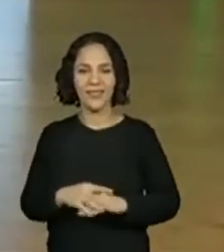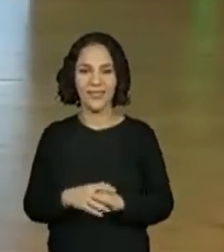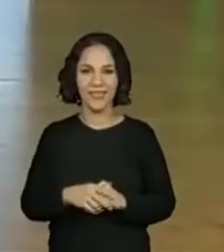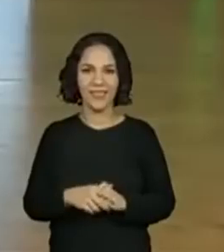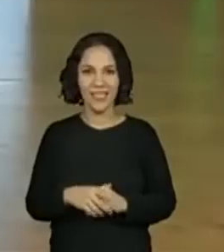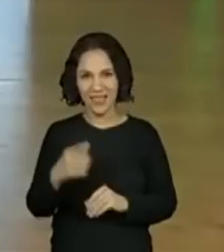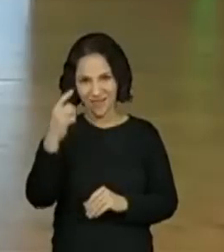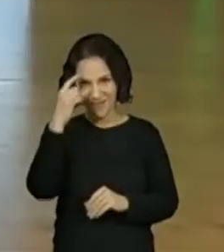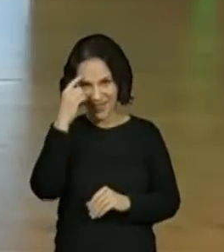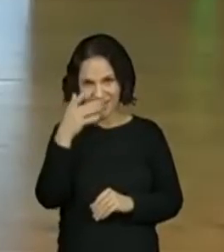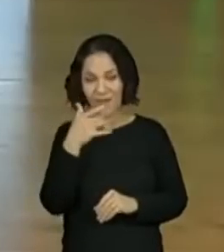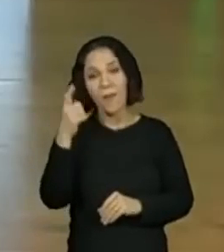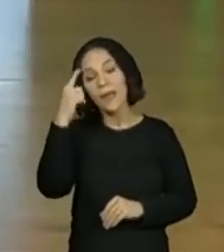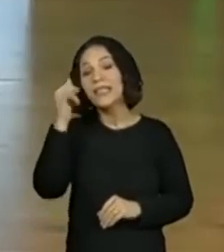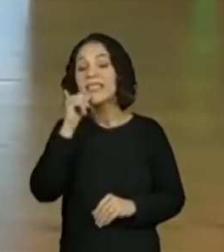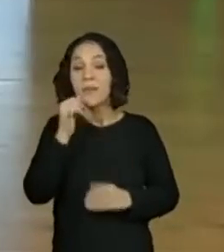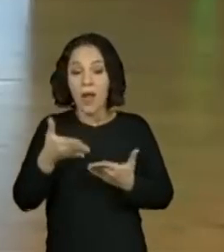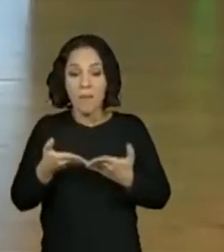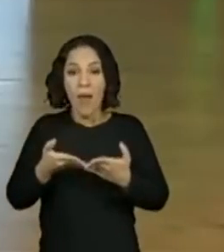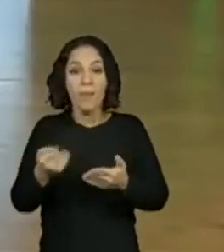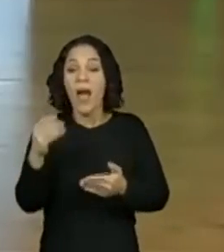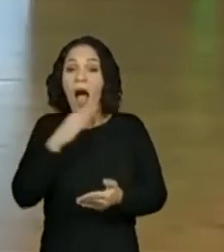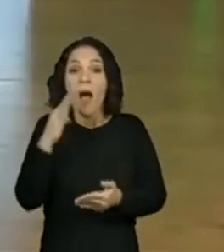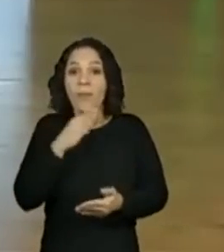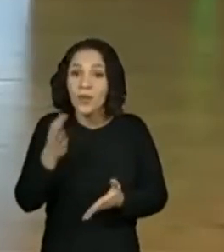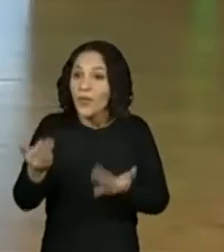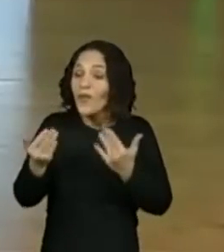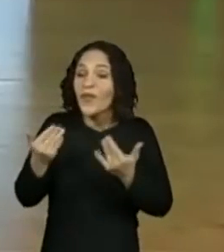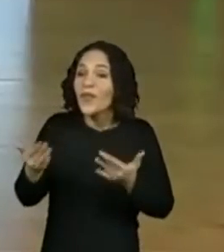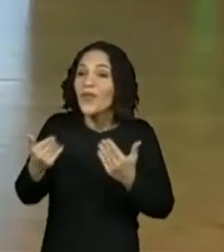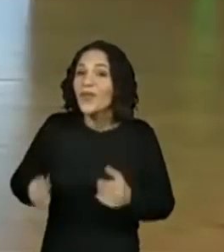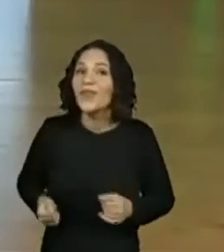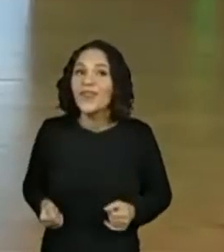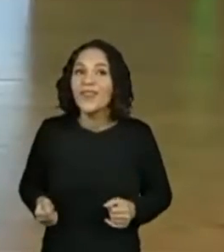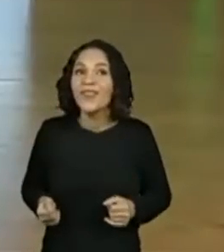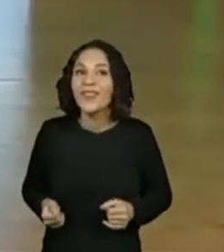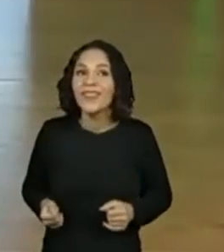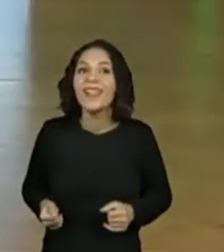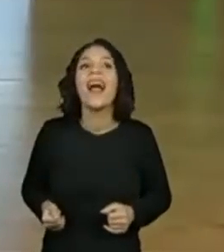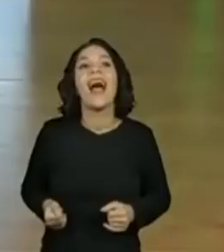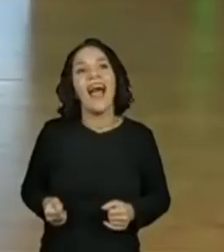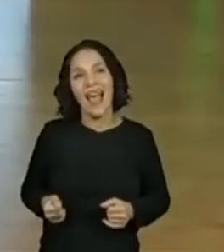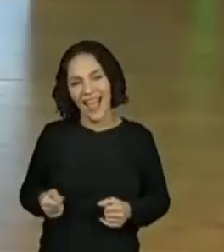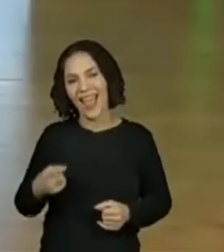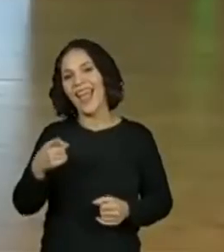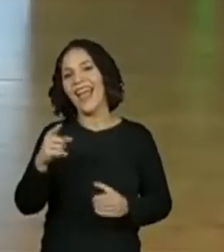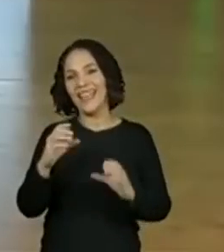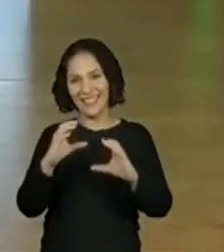Pensa que é um bar que tá afundando, ela no tem que sair, círculo. Tem que ser rápido. Isso, no círculo.